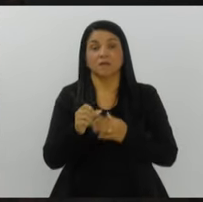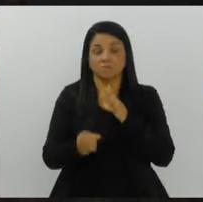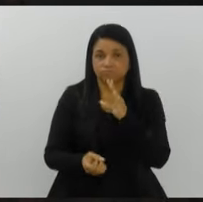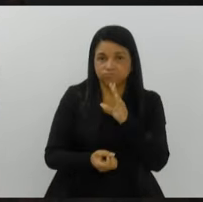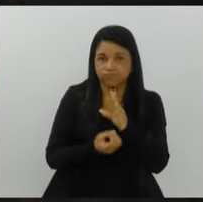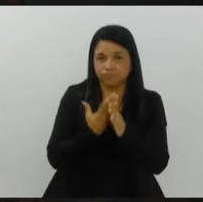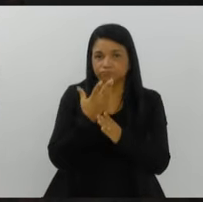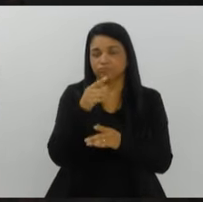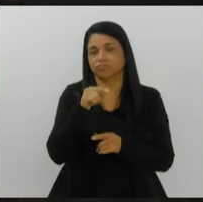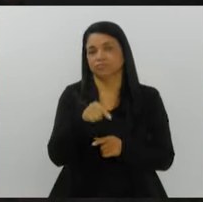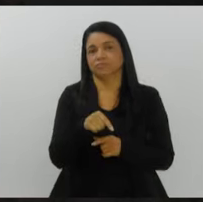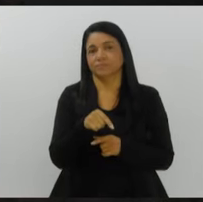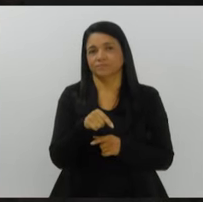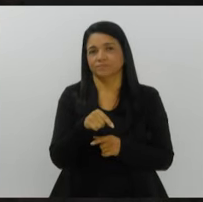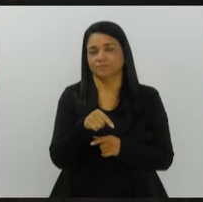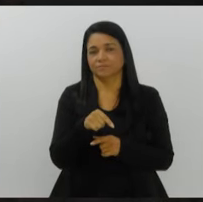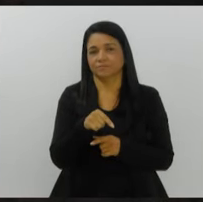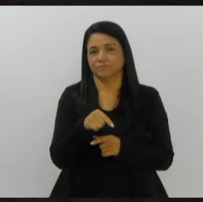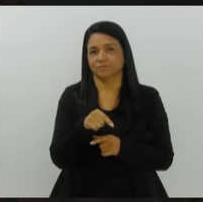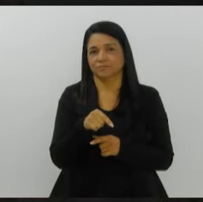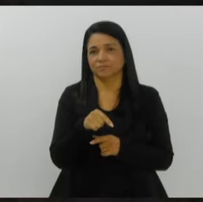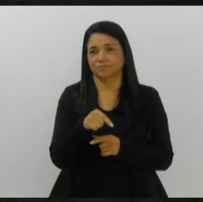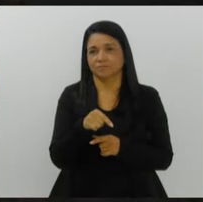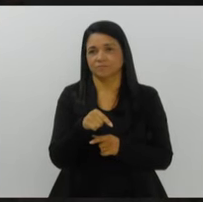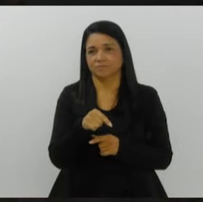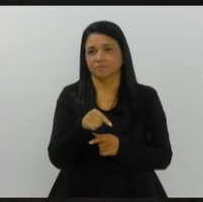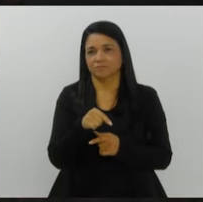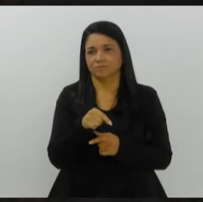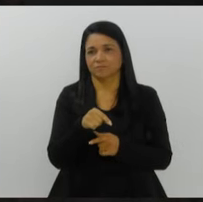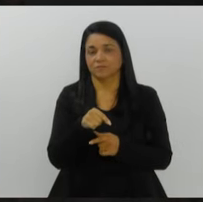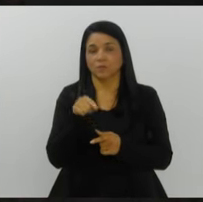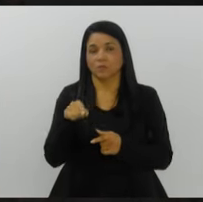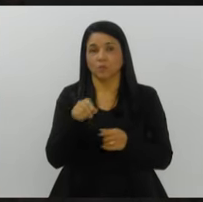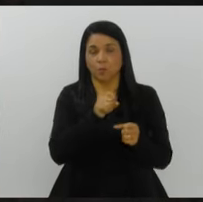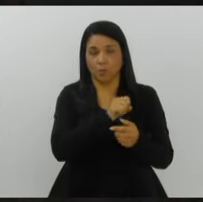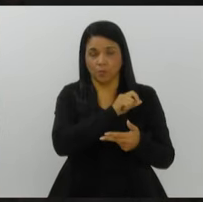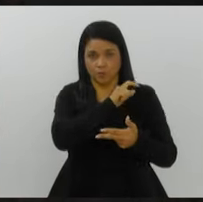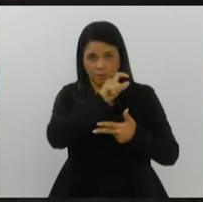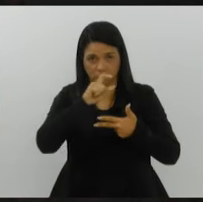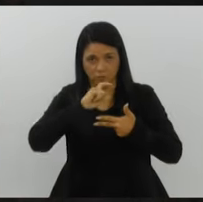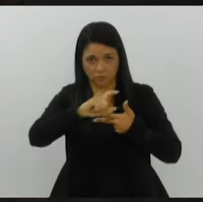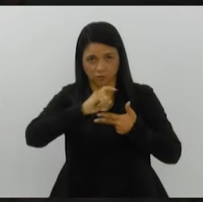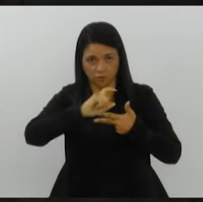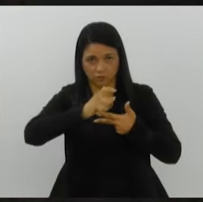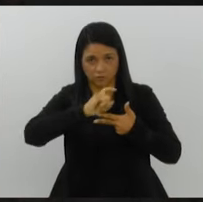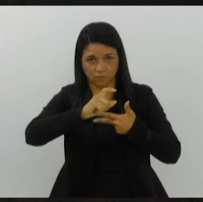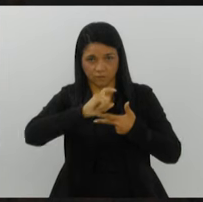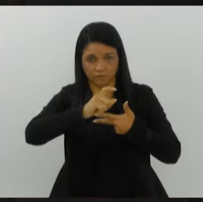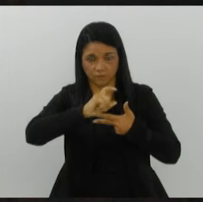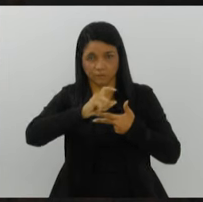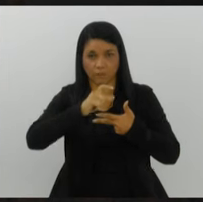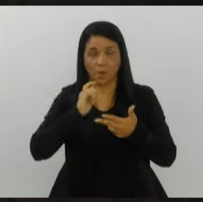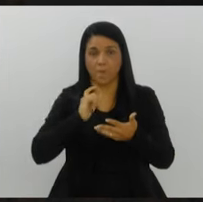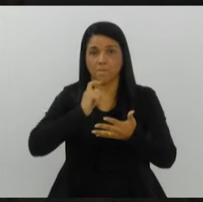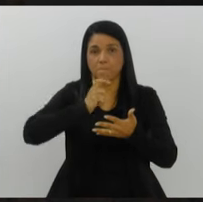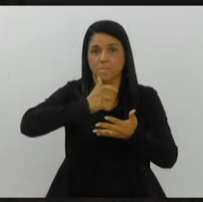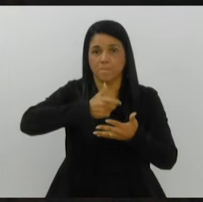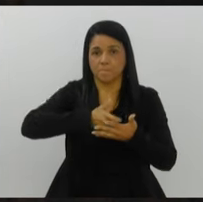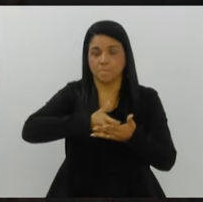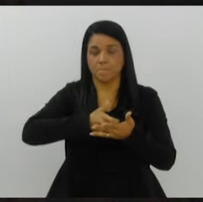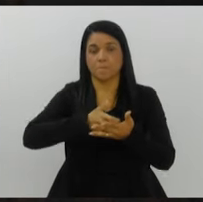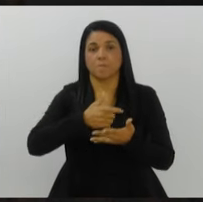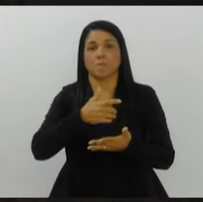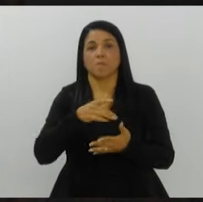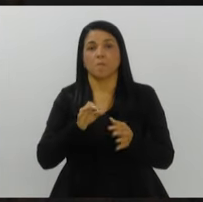criação do subsídio por parte do Poder Executivo para o pagamento de plano de